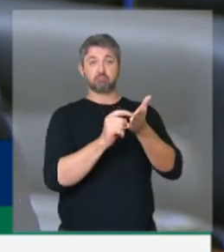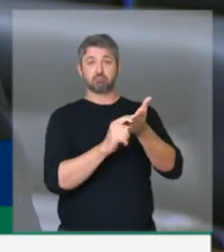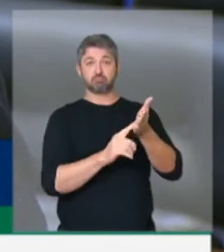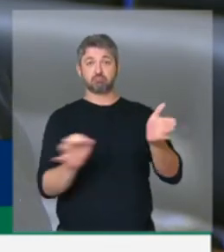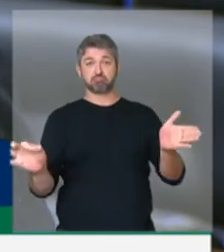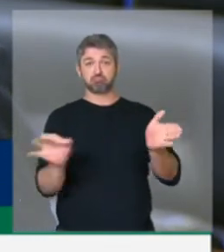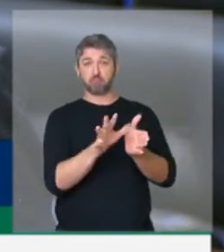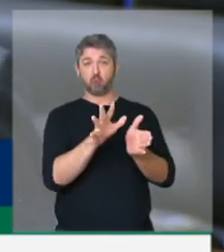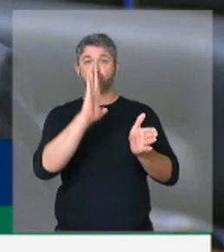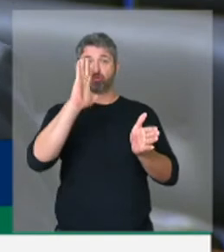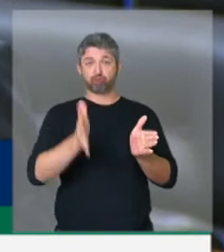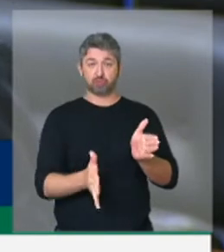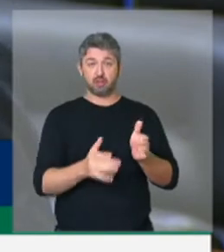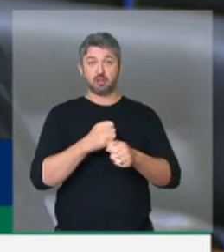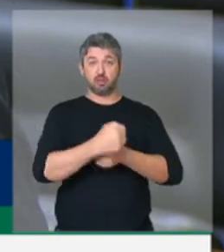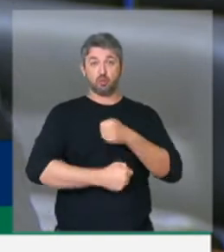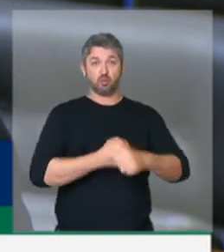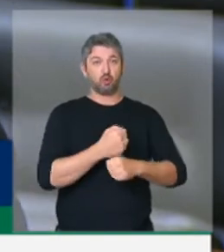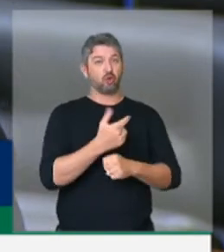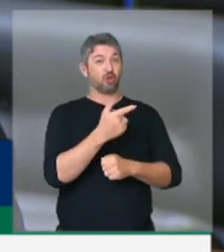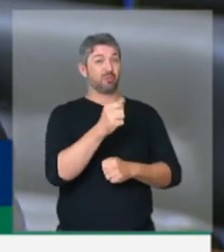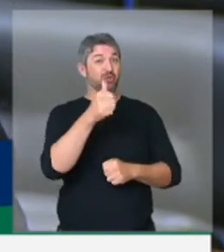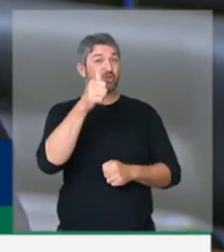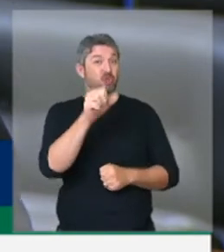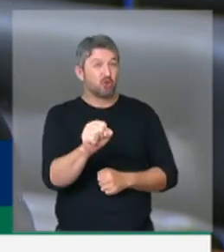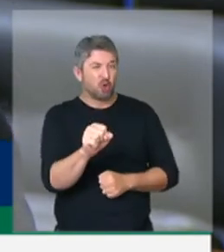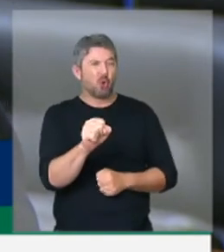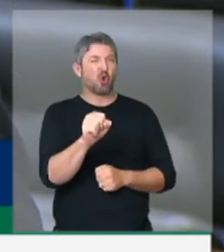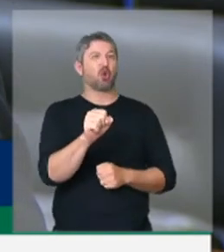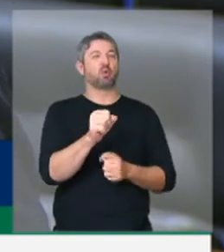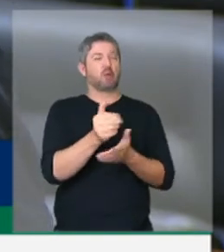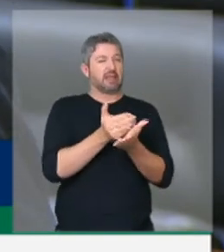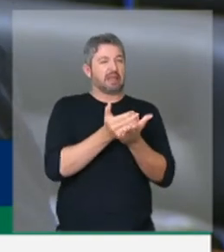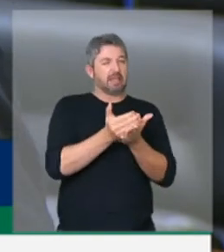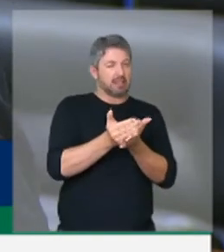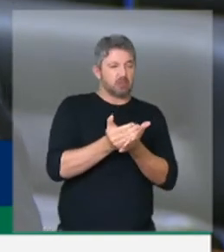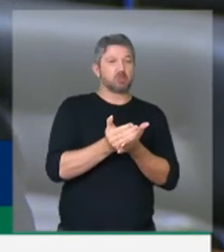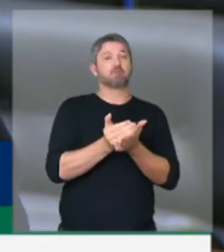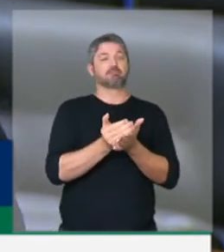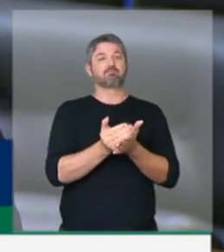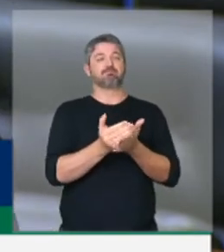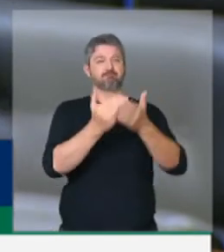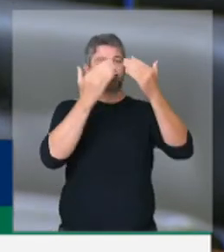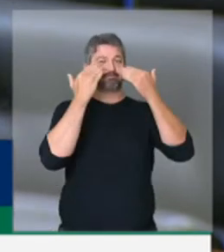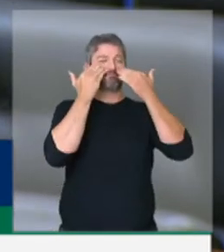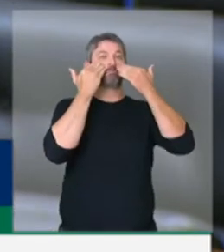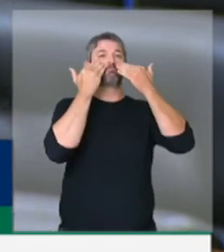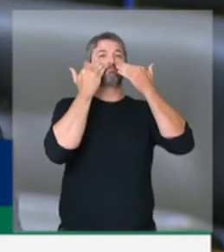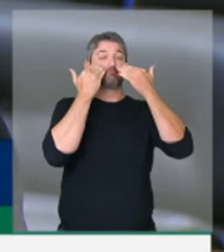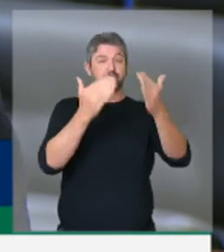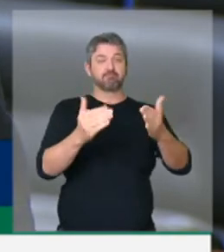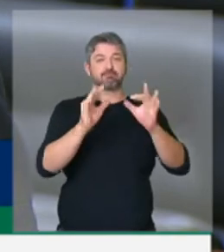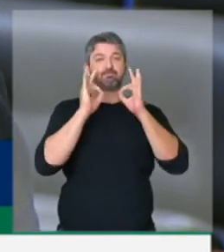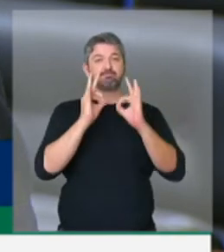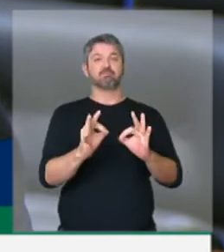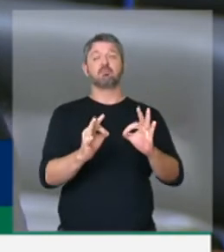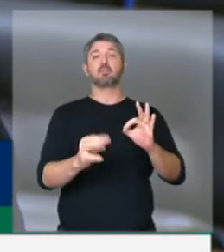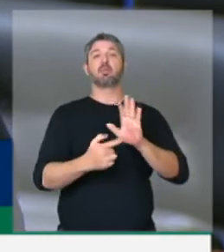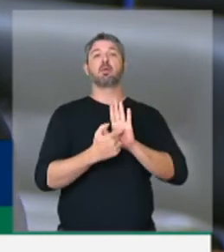pronto. Lá em 2018, no início de 2018, nós apresentamos exatamente para